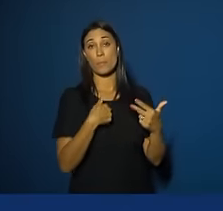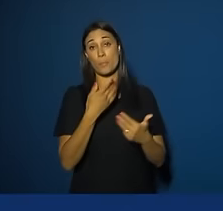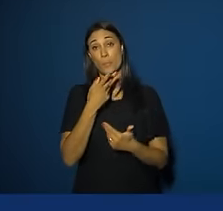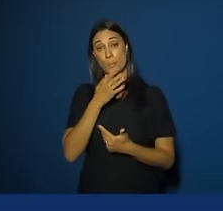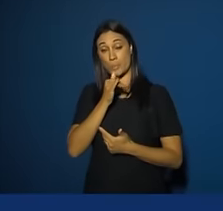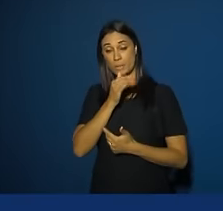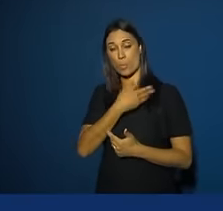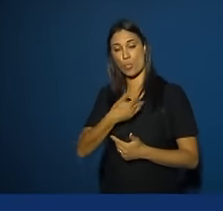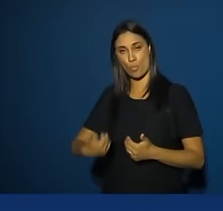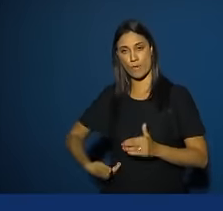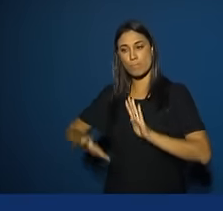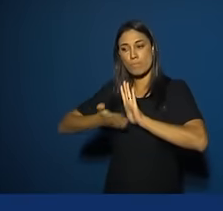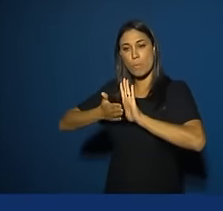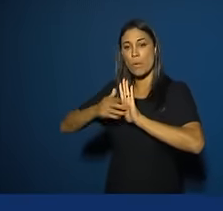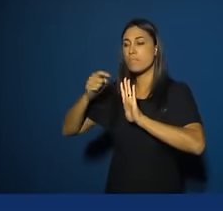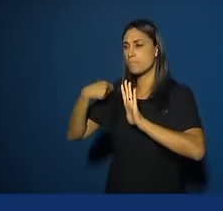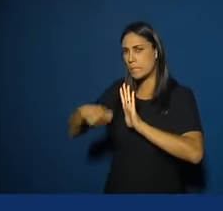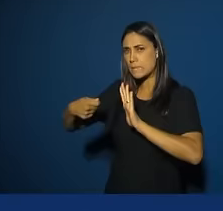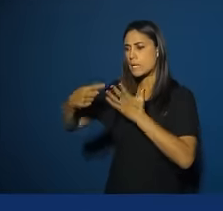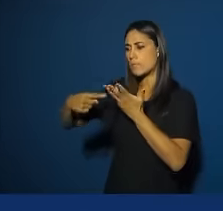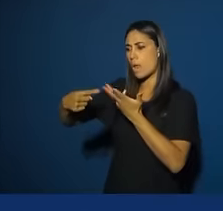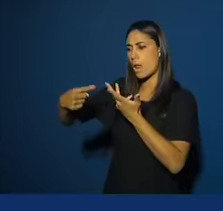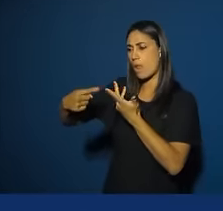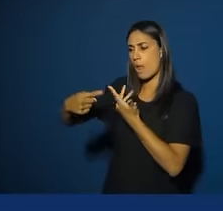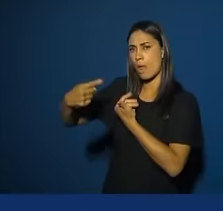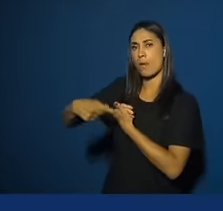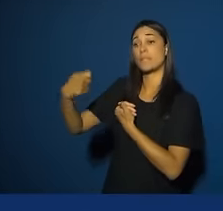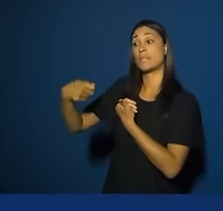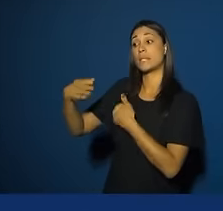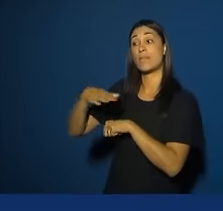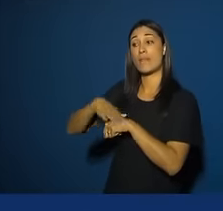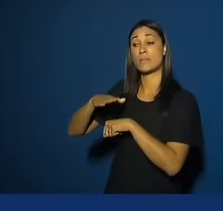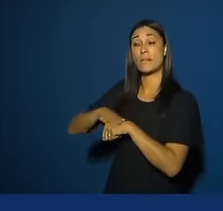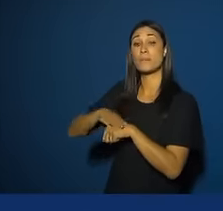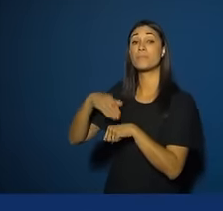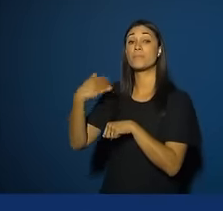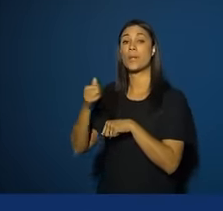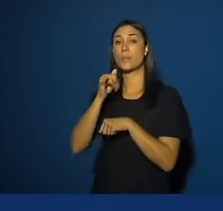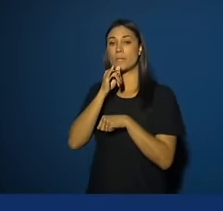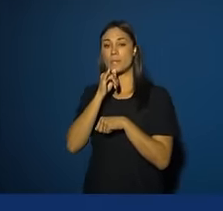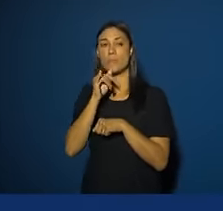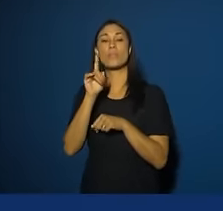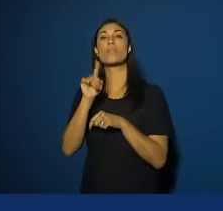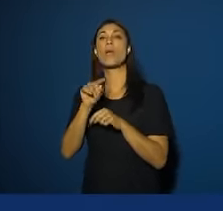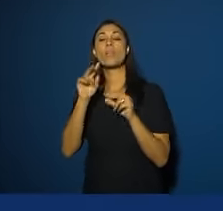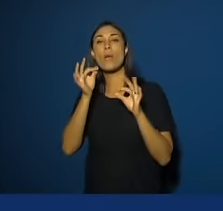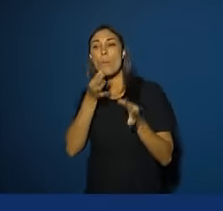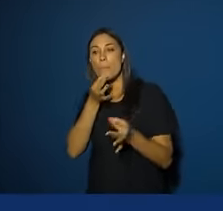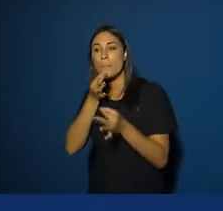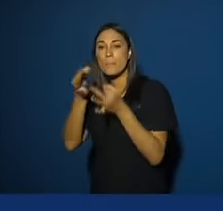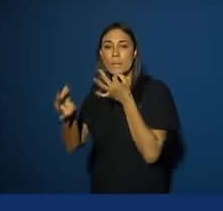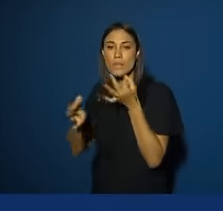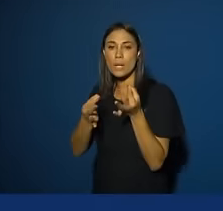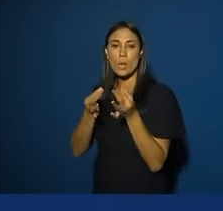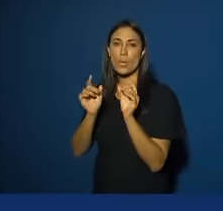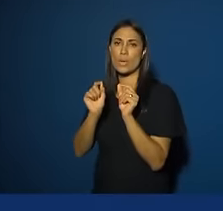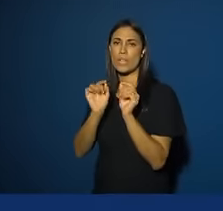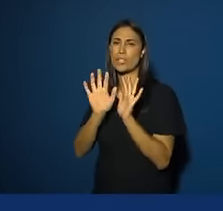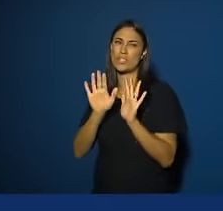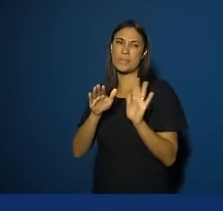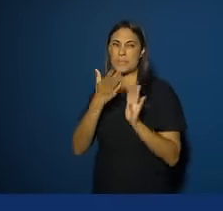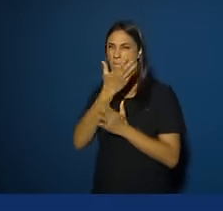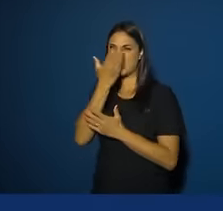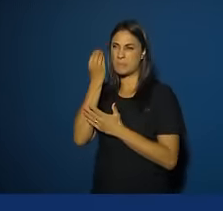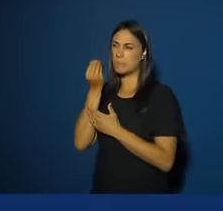propõe uma série de coisas a serem feitas por exemplo pautas arrecadatórios essenciais do ponto de vista da questão que deixamos ali um pouco para